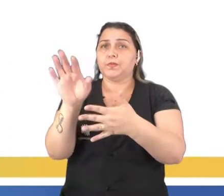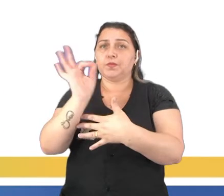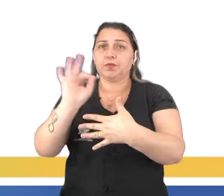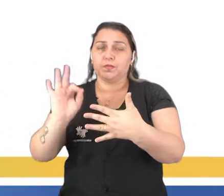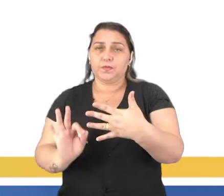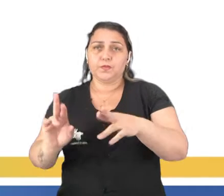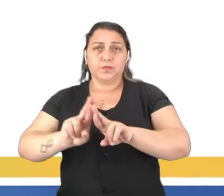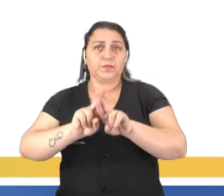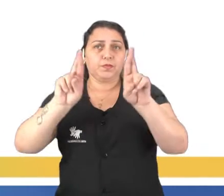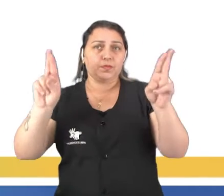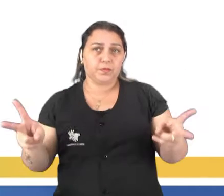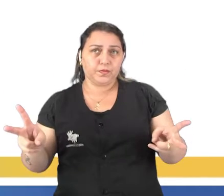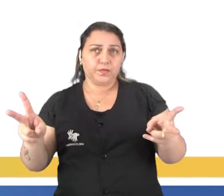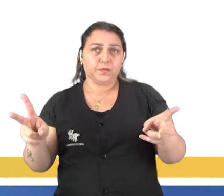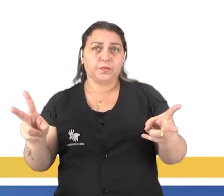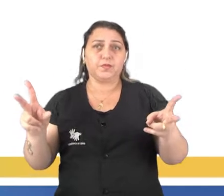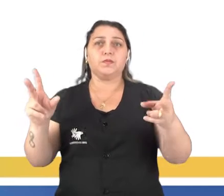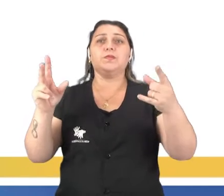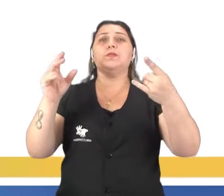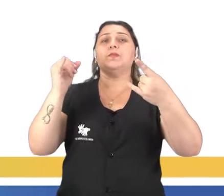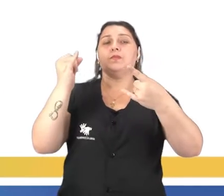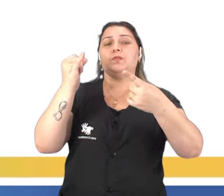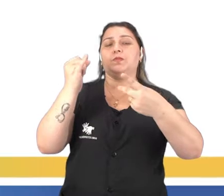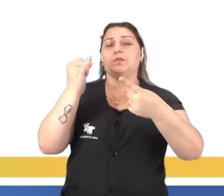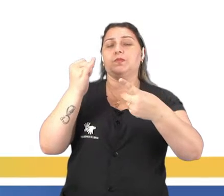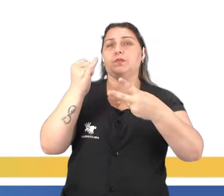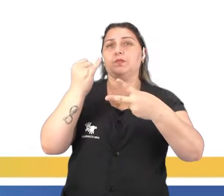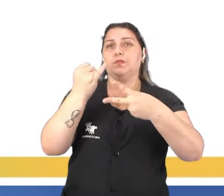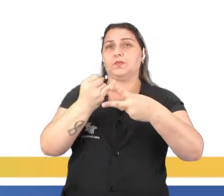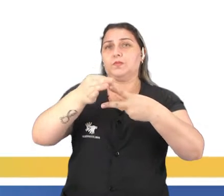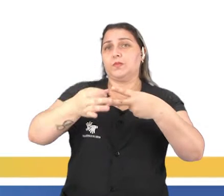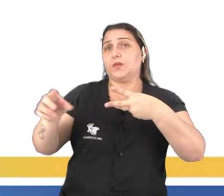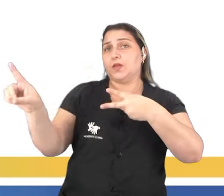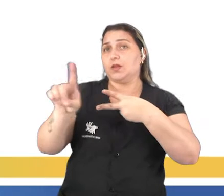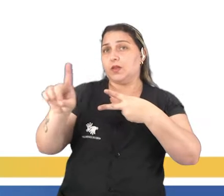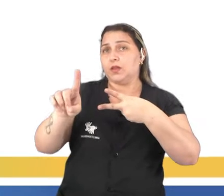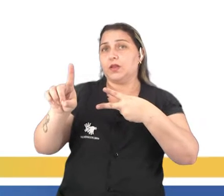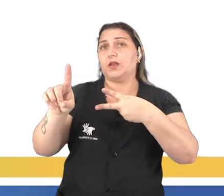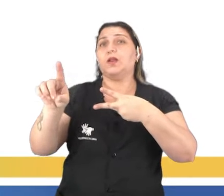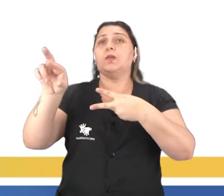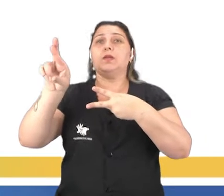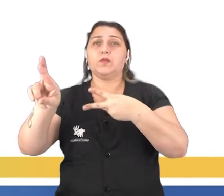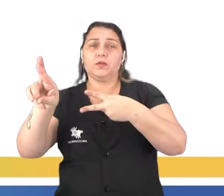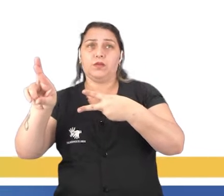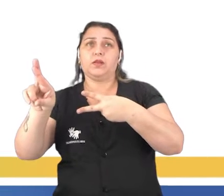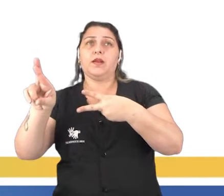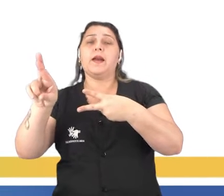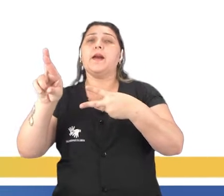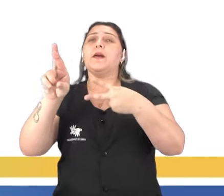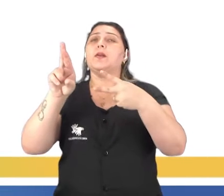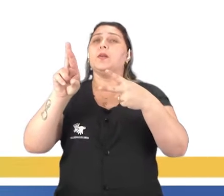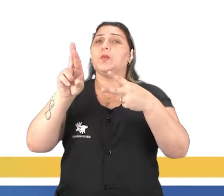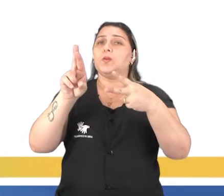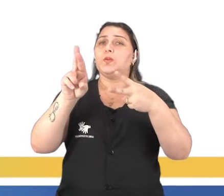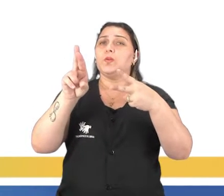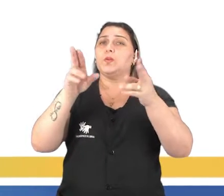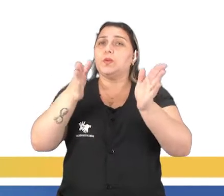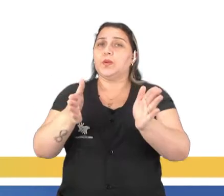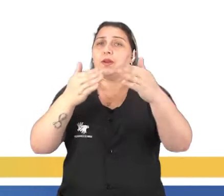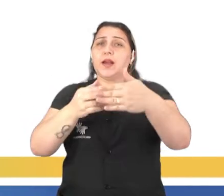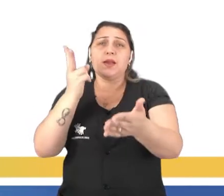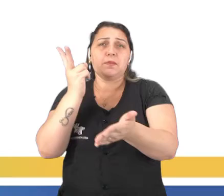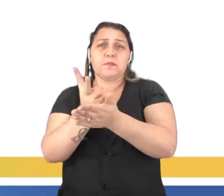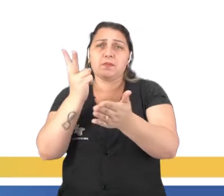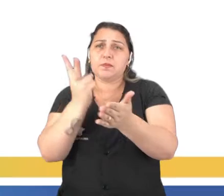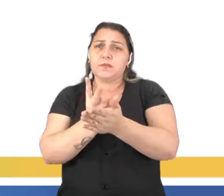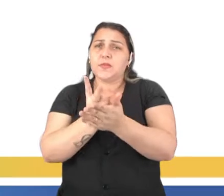vão diferenciar esse polígono do não regular. Então, uma delas é que todos os seus lados possuem a mesma medida e a outra é que